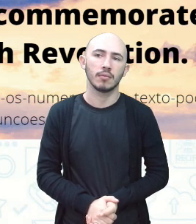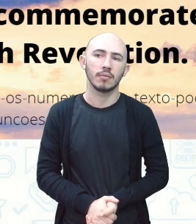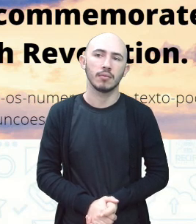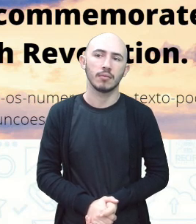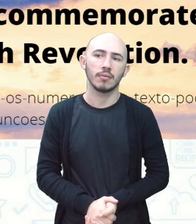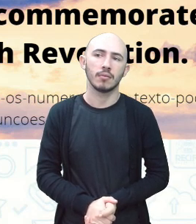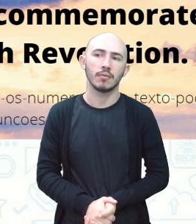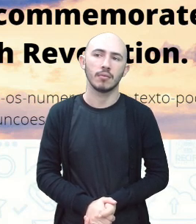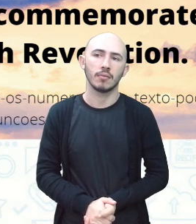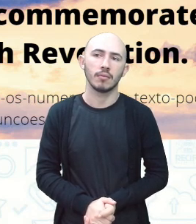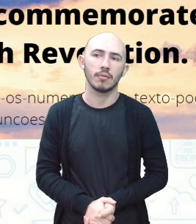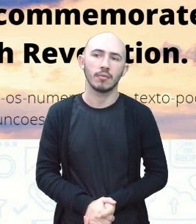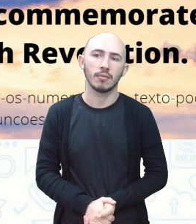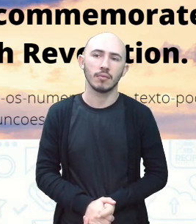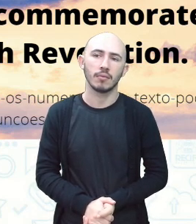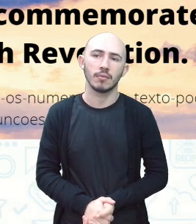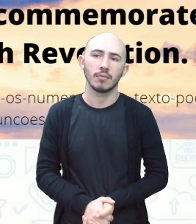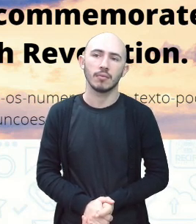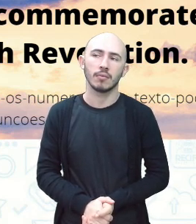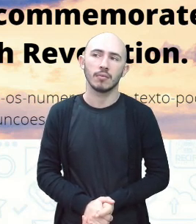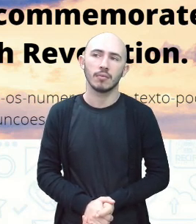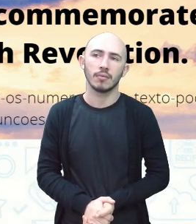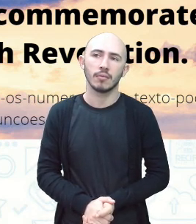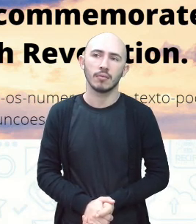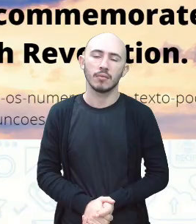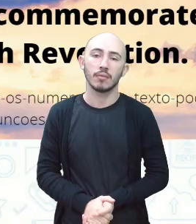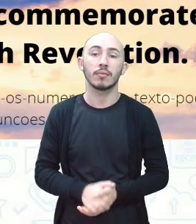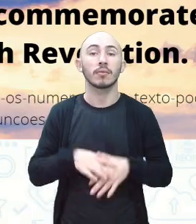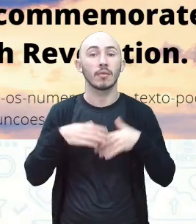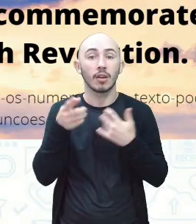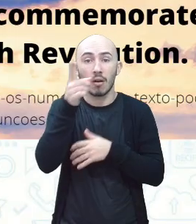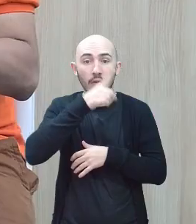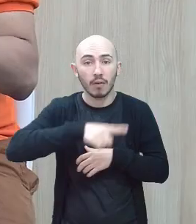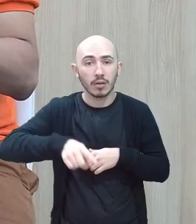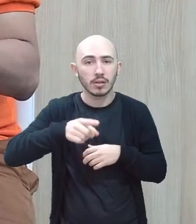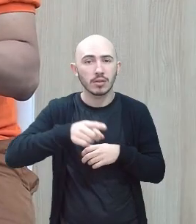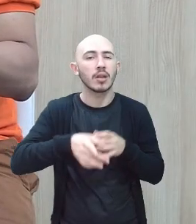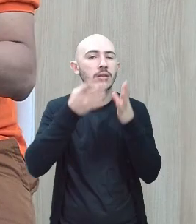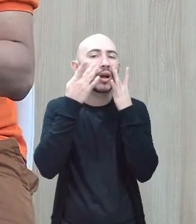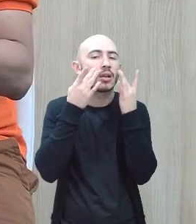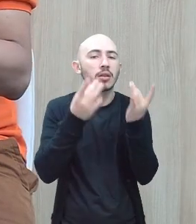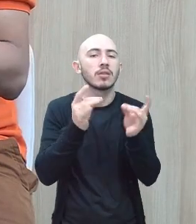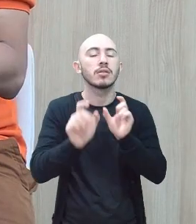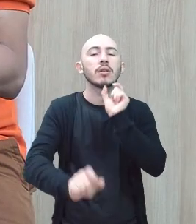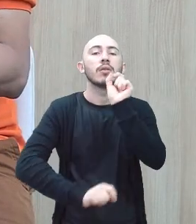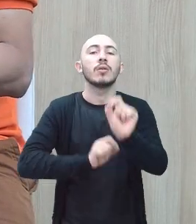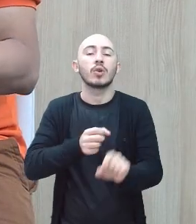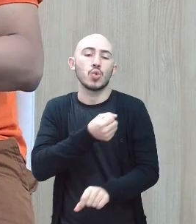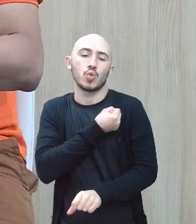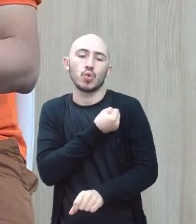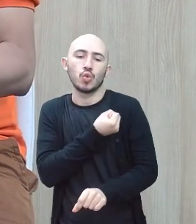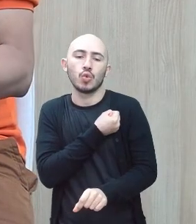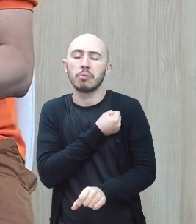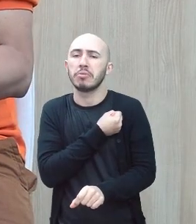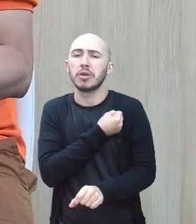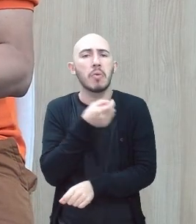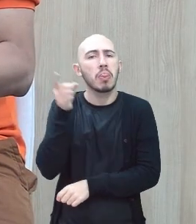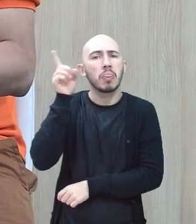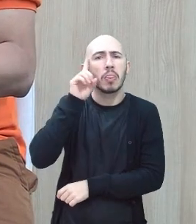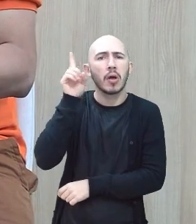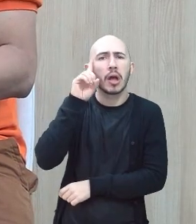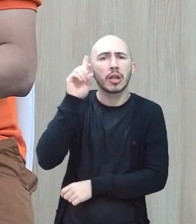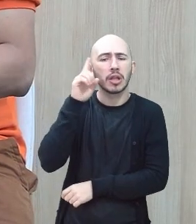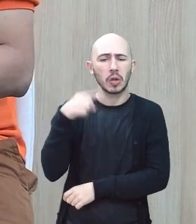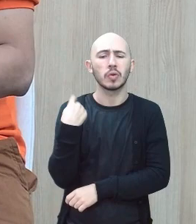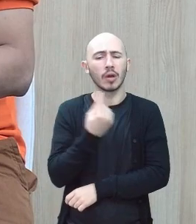the French Revolution. Lembrando, gente, que vocês têm que observar que os números fazem parte basicamente do nosso dia a dia.